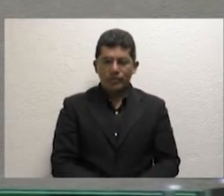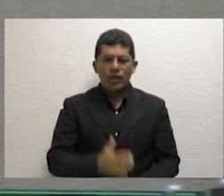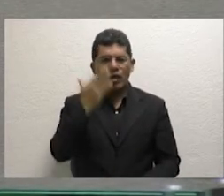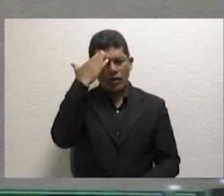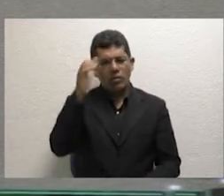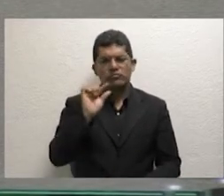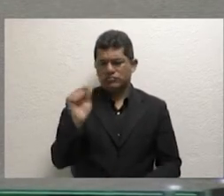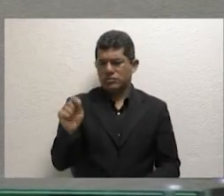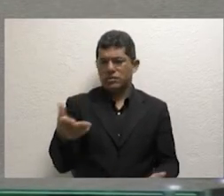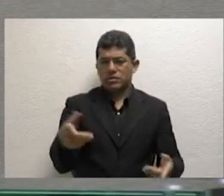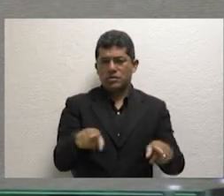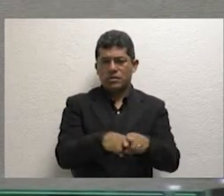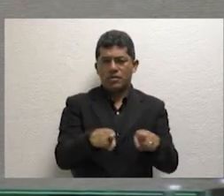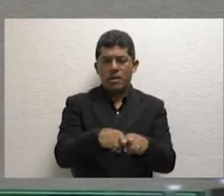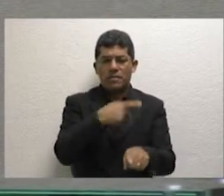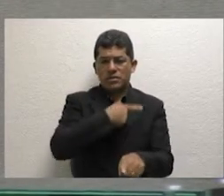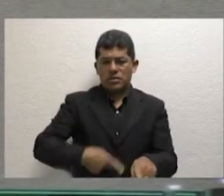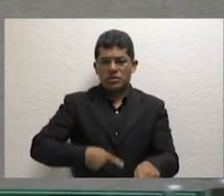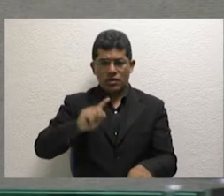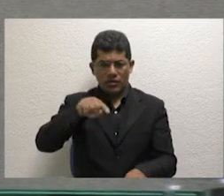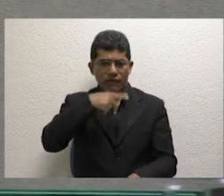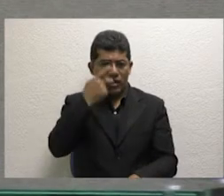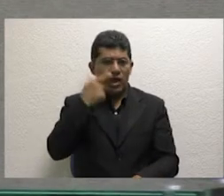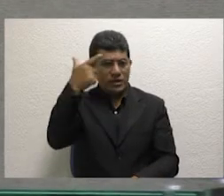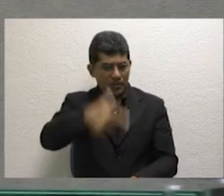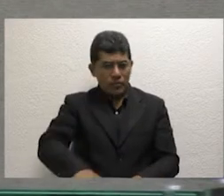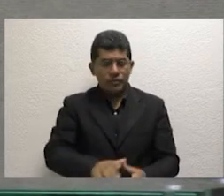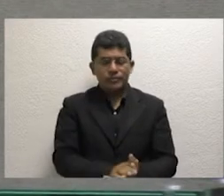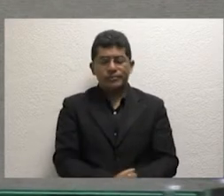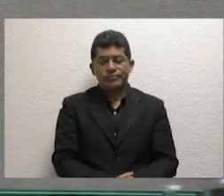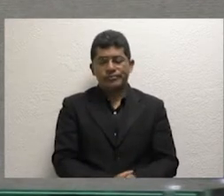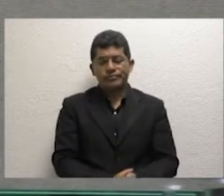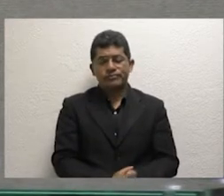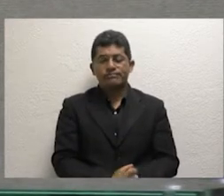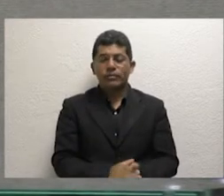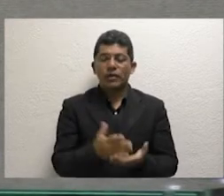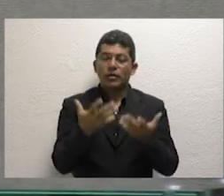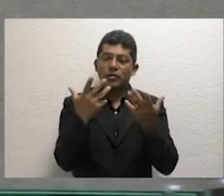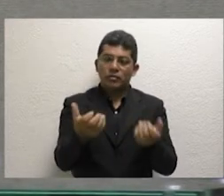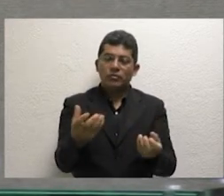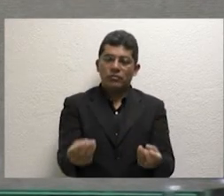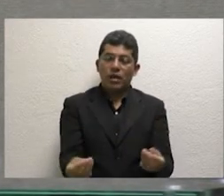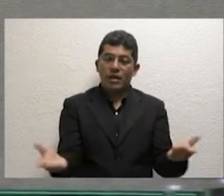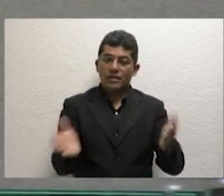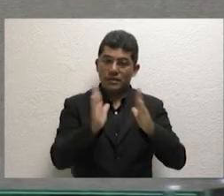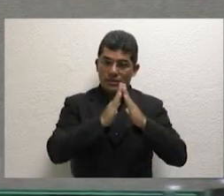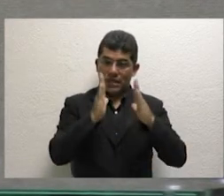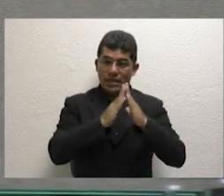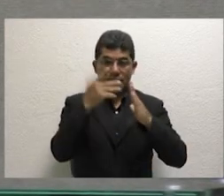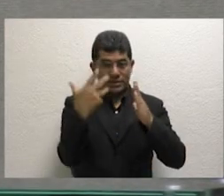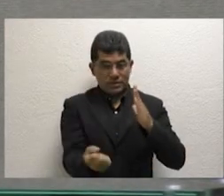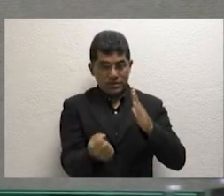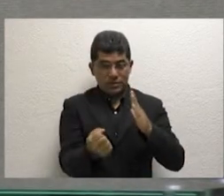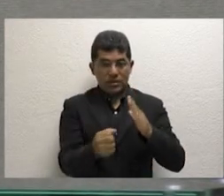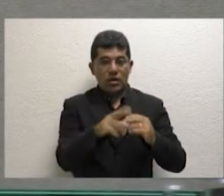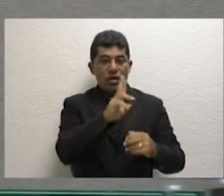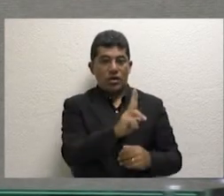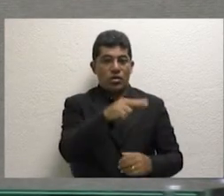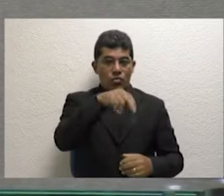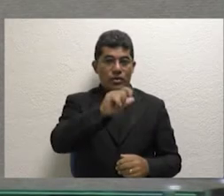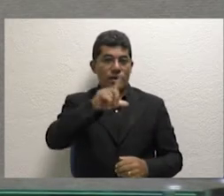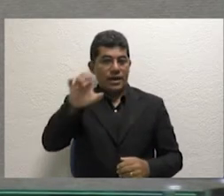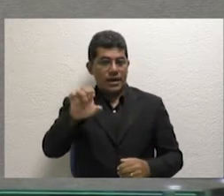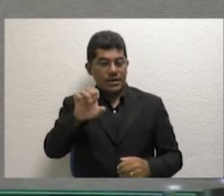presidente quero aqui voltarei a falar disso mas quero aqui ressaltar que nós recebemos esta casa recebeu e a Unale União Nacional dos